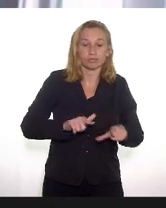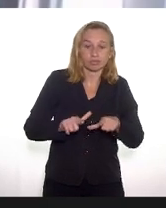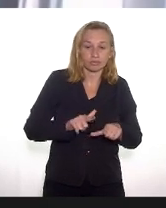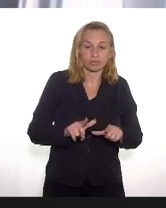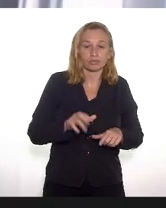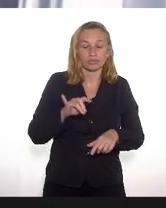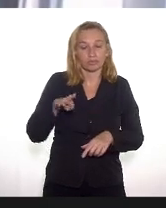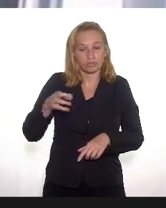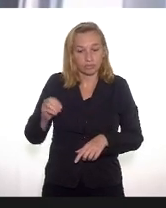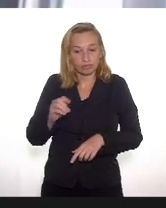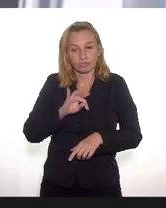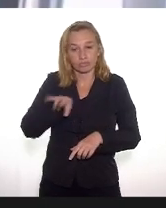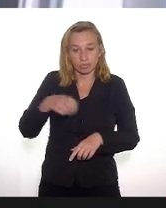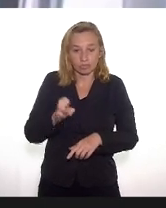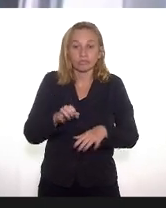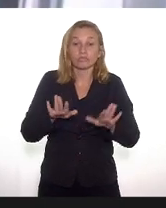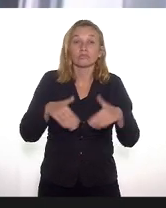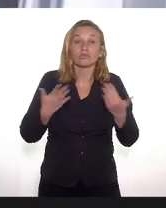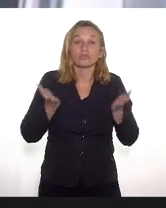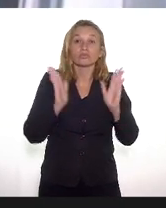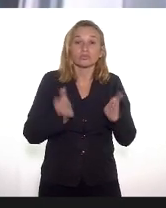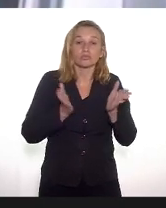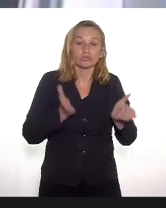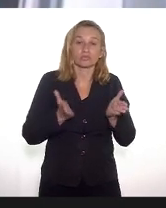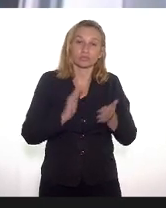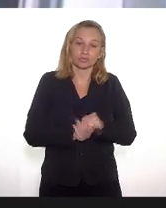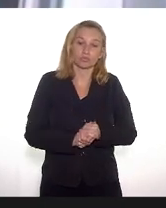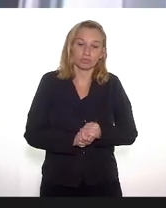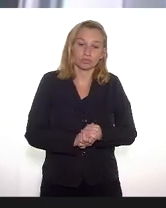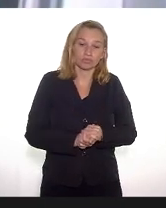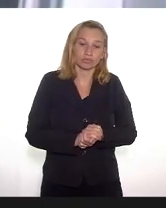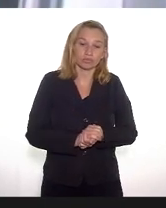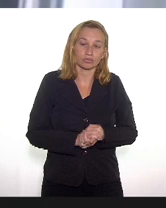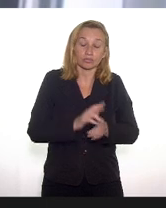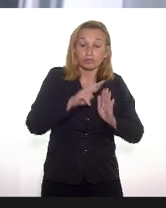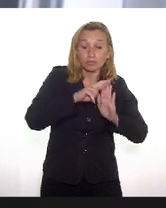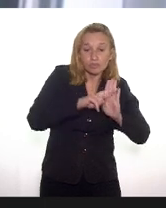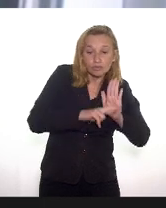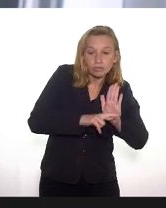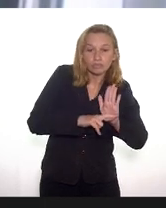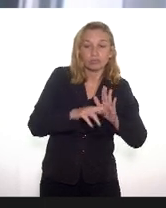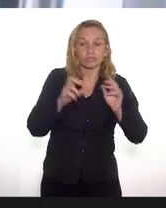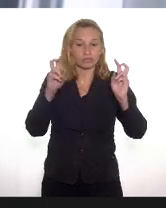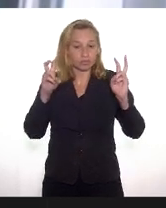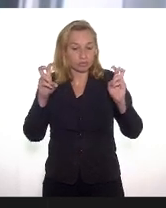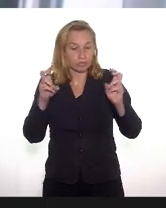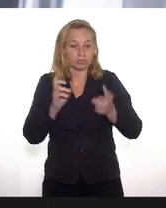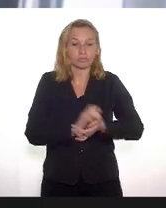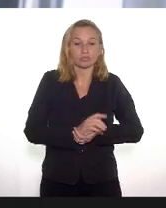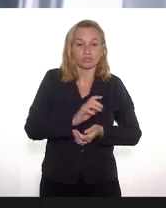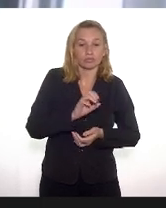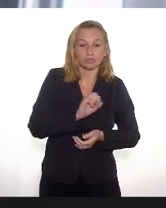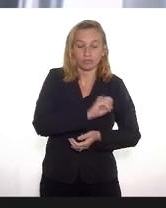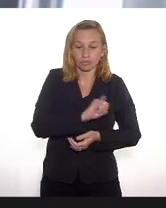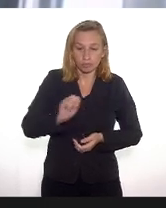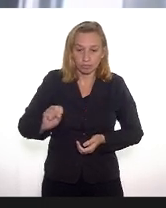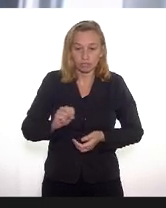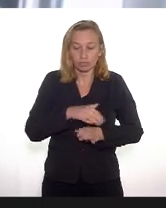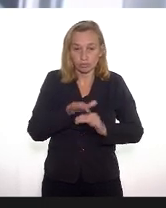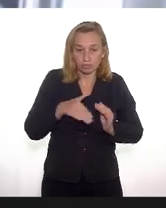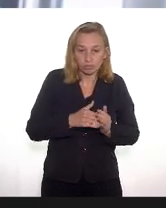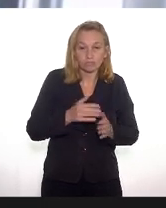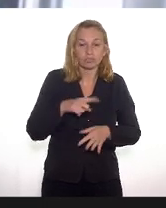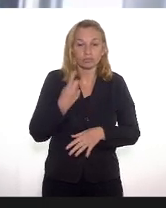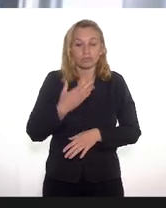consórcio CEDERG. Então, assim, quais são hoje os impasses, os dilemas para a situação cotidiana dos tutores e tutoras, né? Muitos